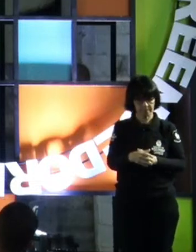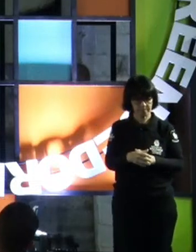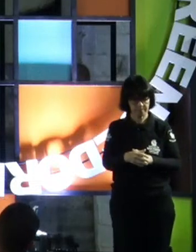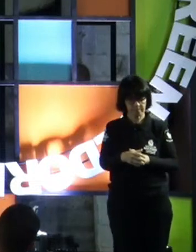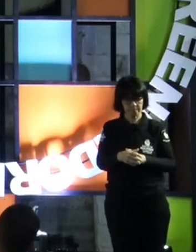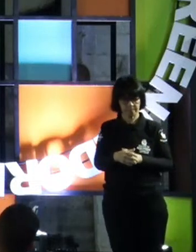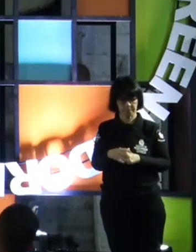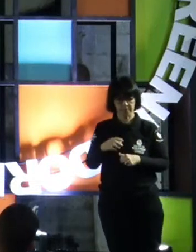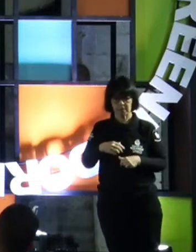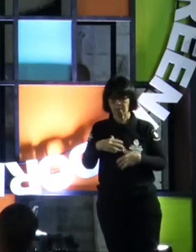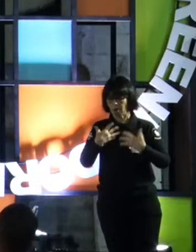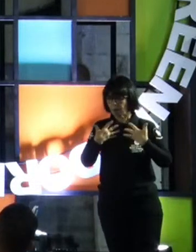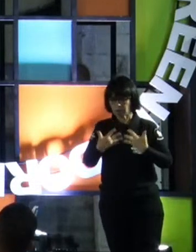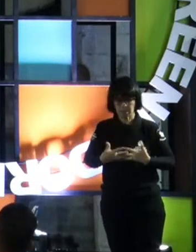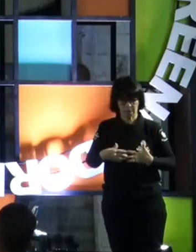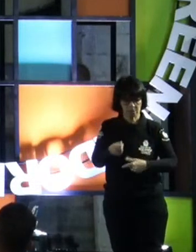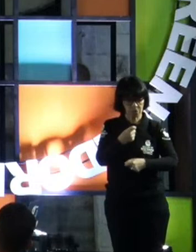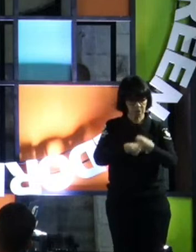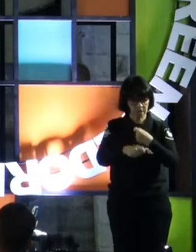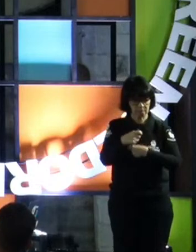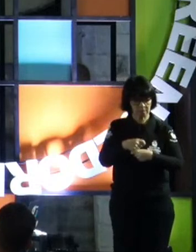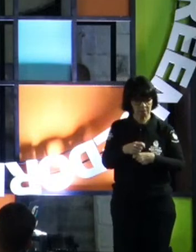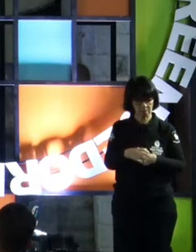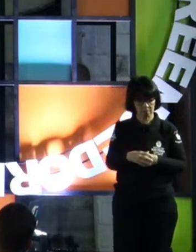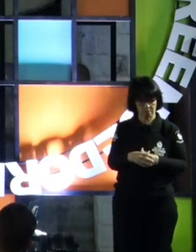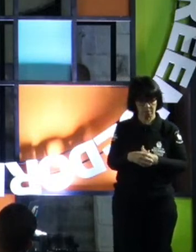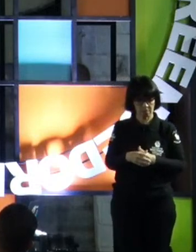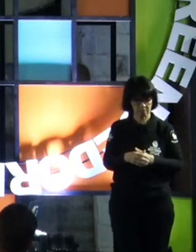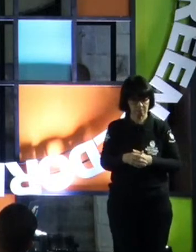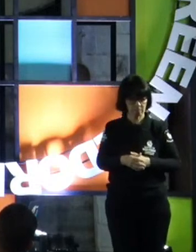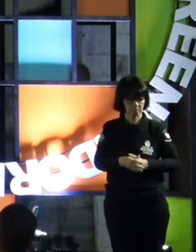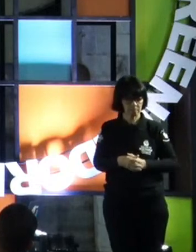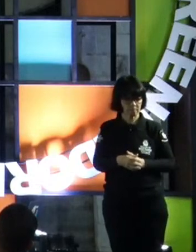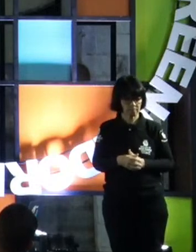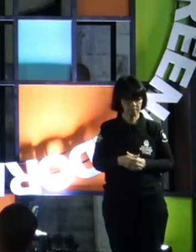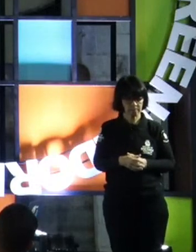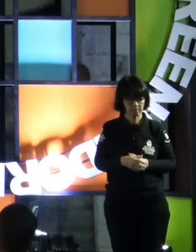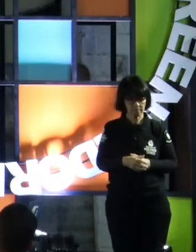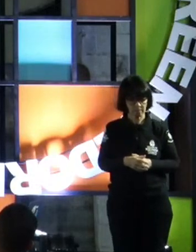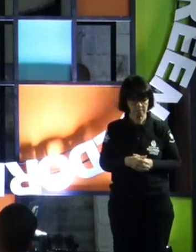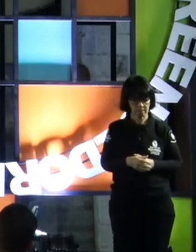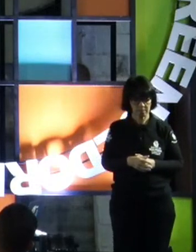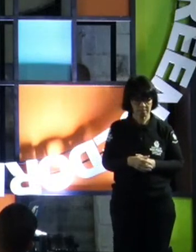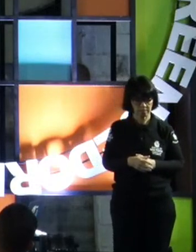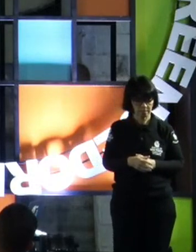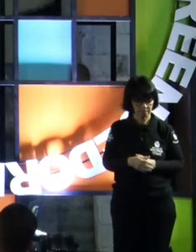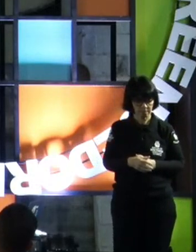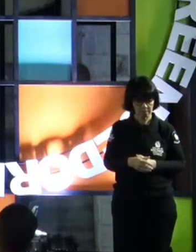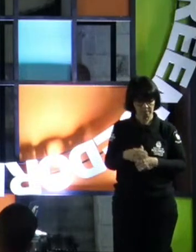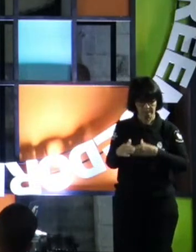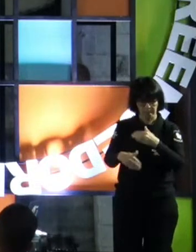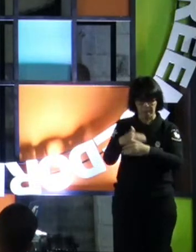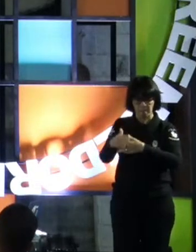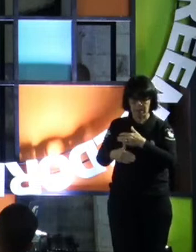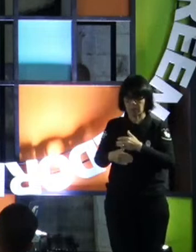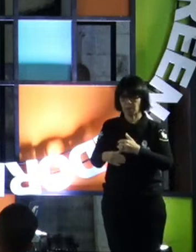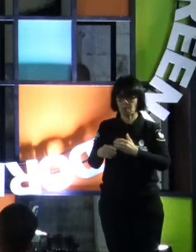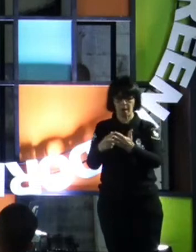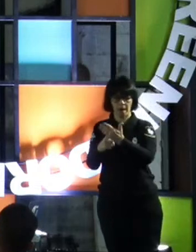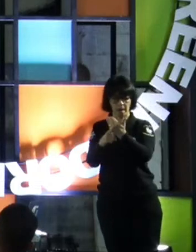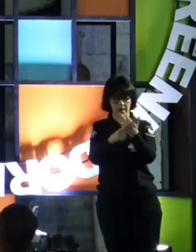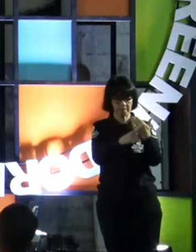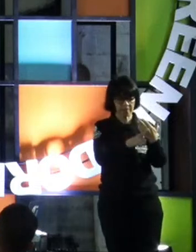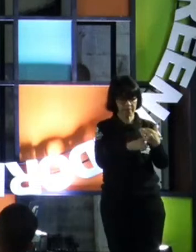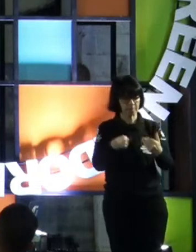Olha que negócio chato esse negócio. Meu Deus do céu. Só que boa parte das tecnologias que a